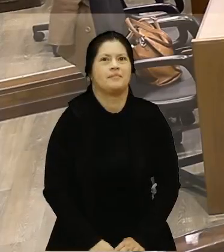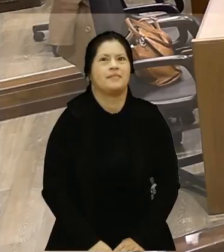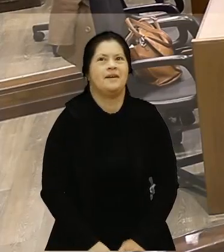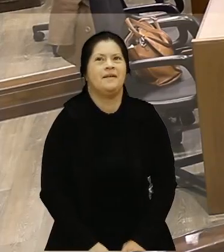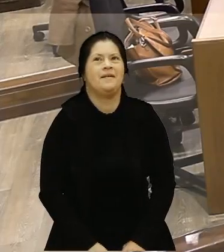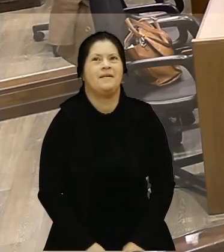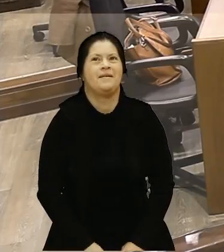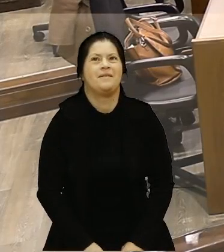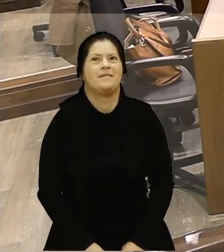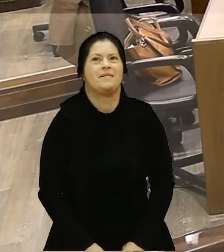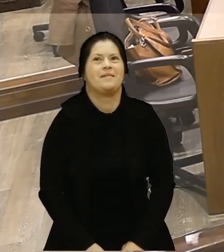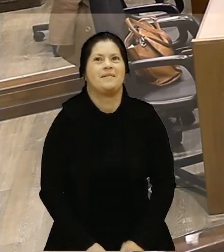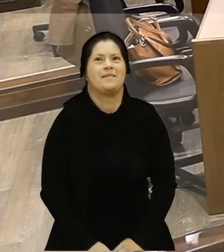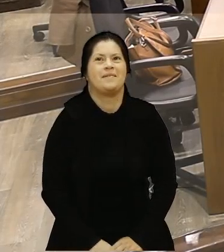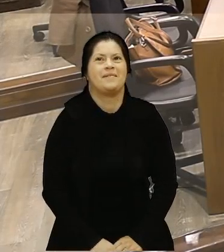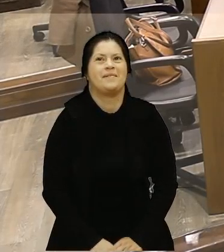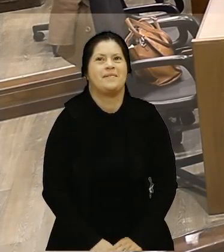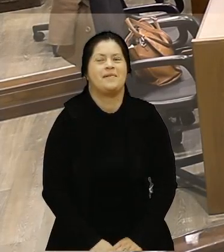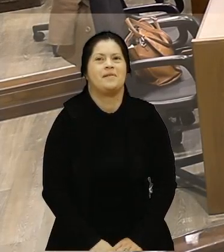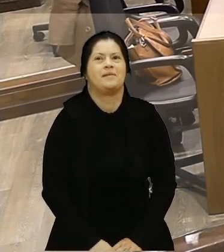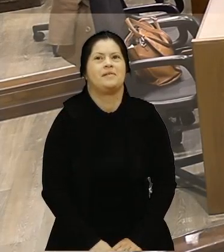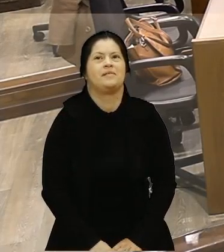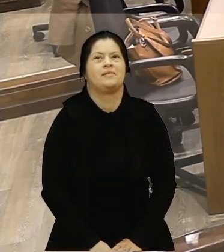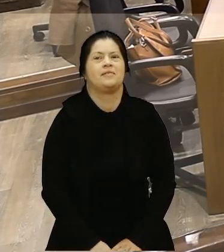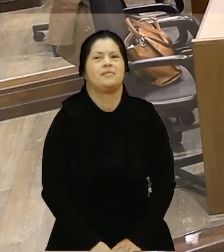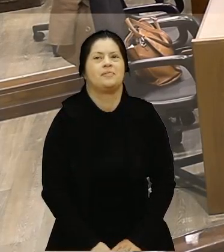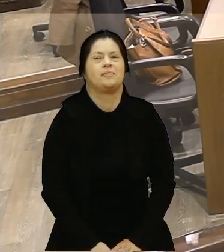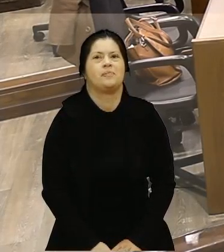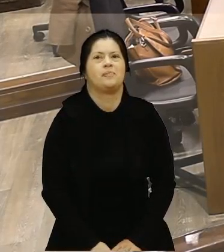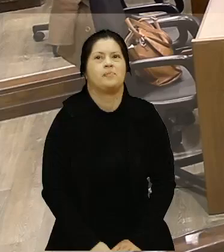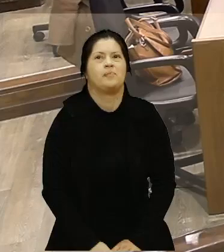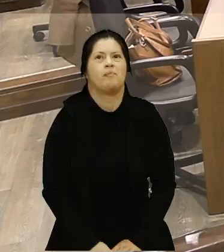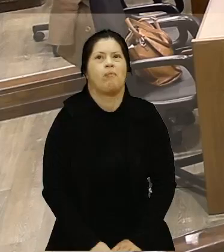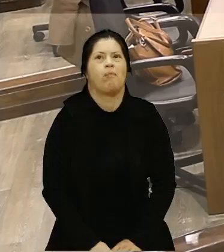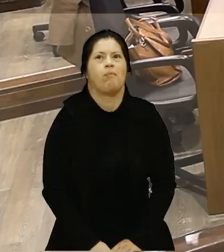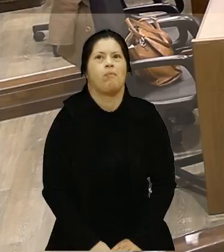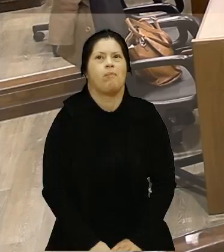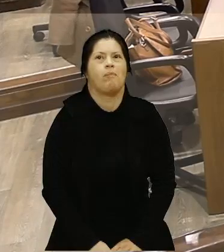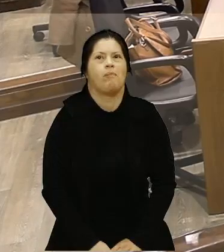Da tribuna, senhor presidente. Da tribuna, vereador Pedro Rodrigues.